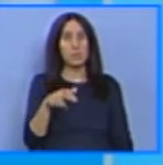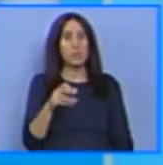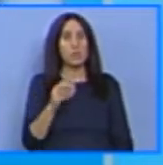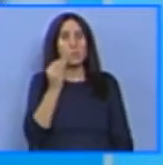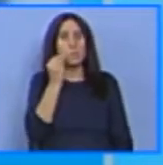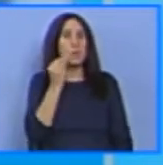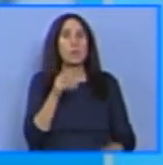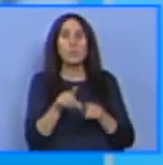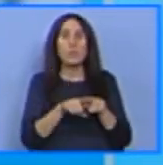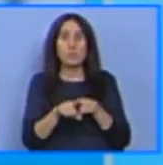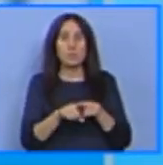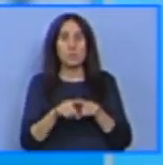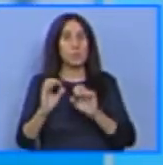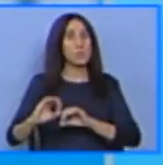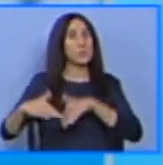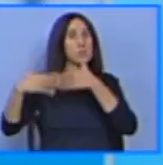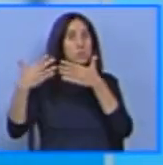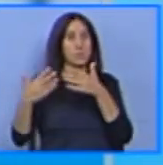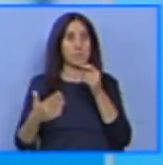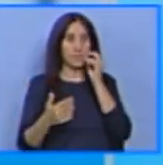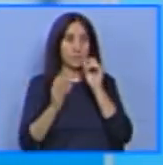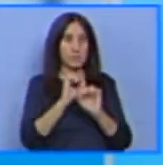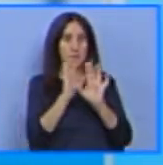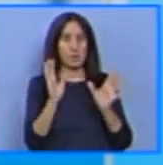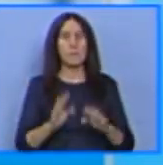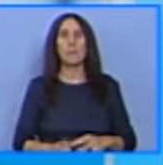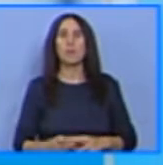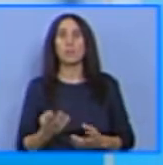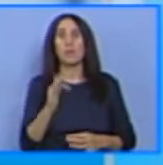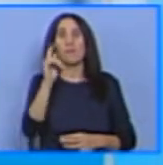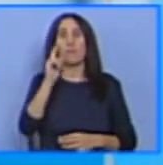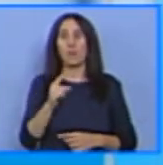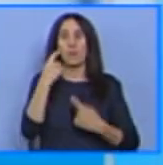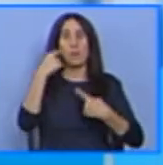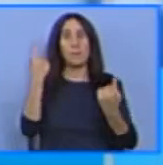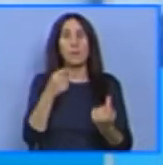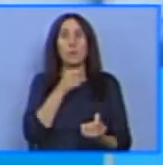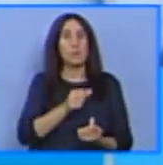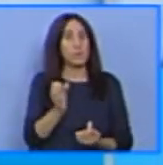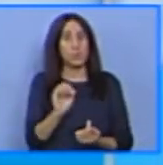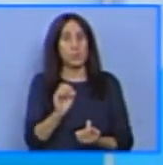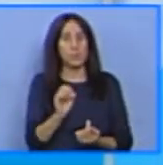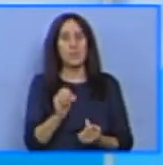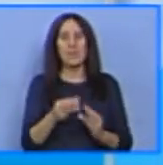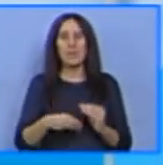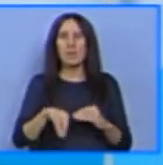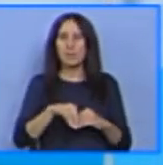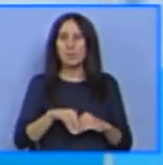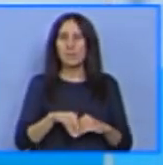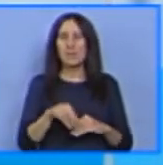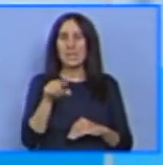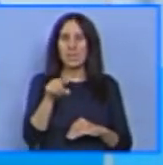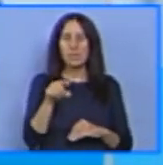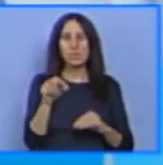inevitavelmente político desde o início, porque desde logo era uma manifestação de fé não autorizada, não é? Ainda por cima,